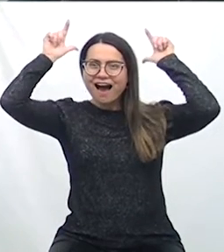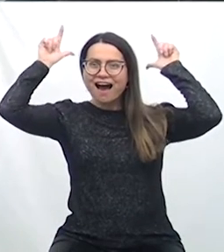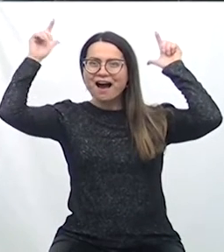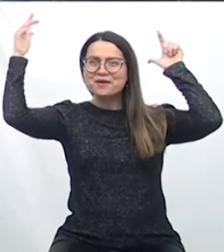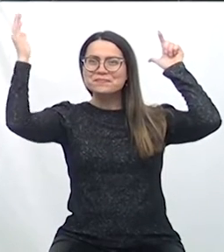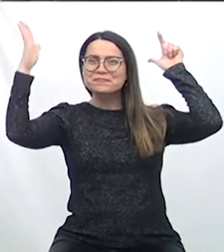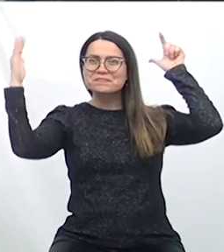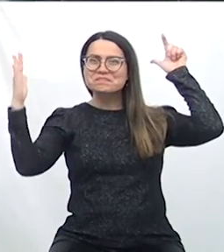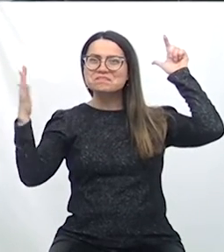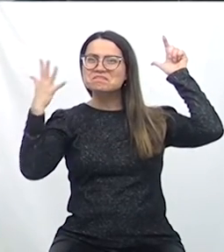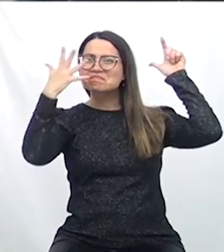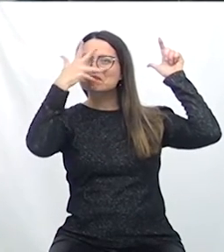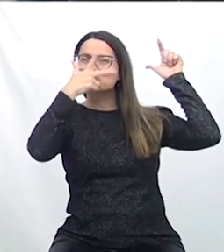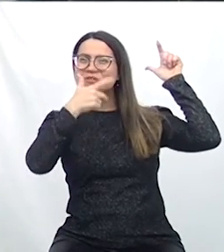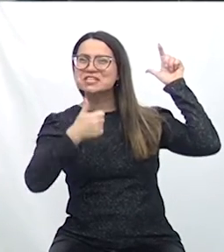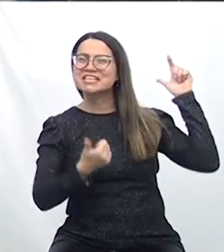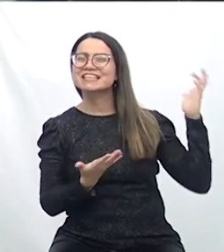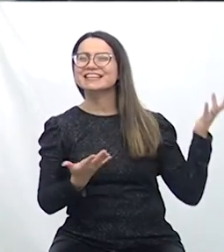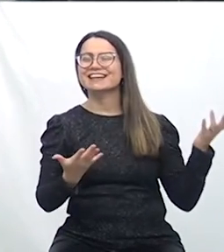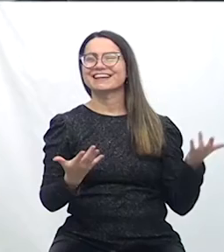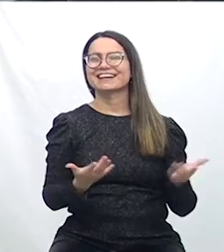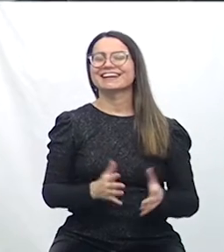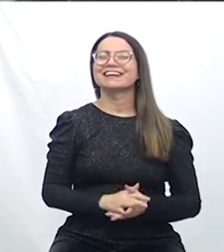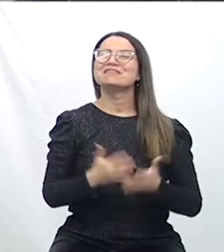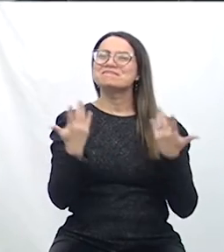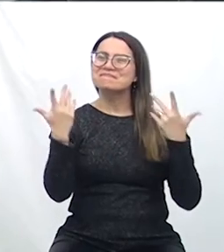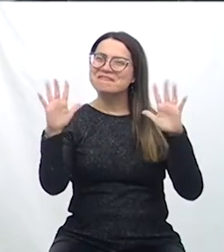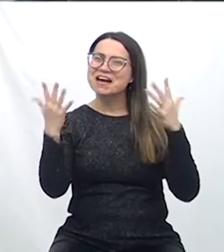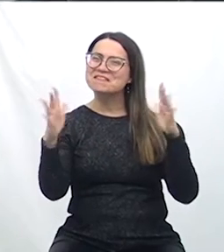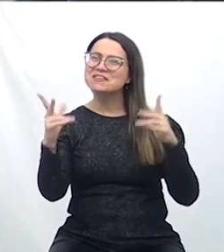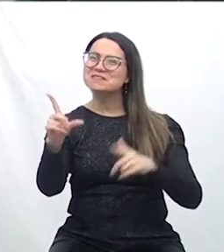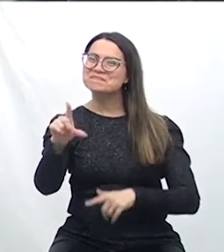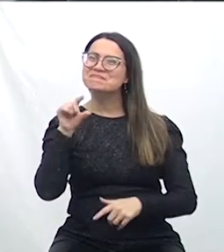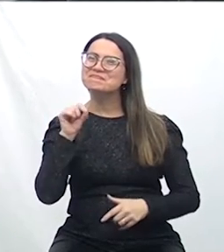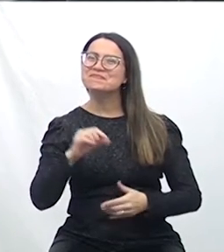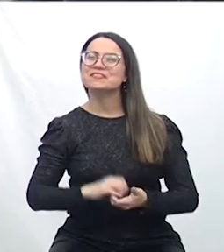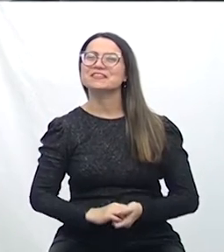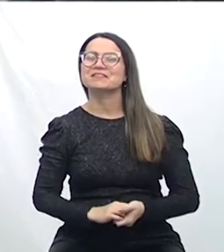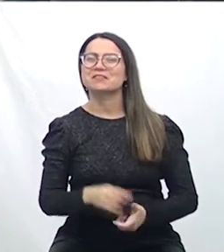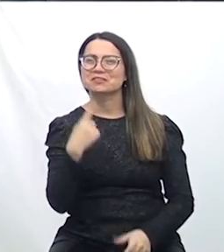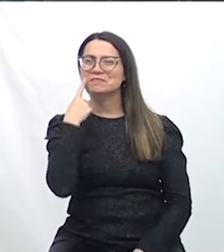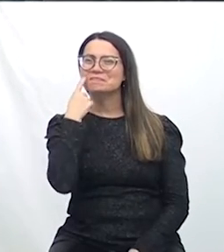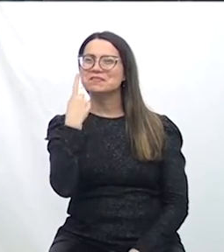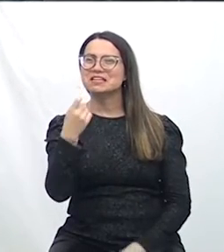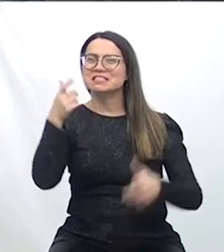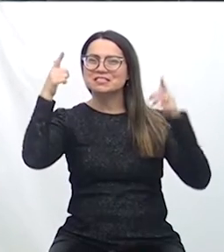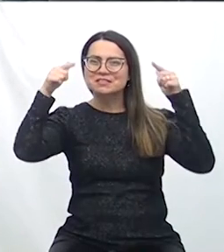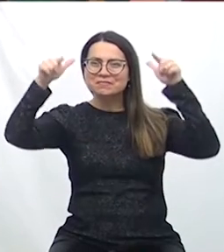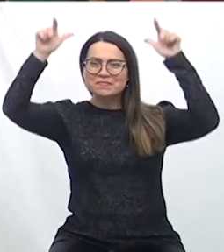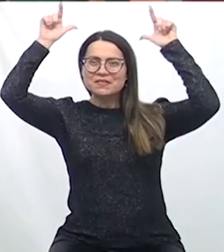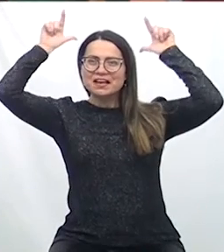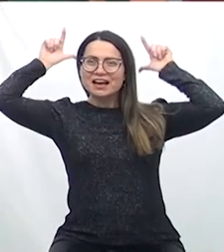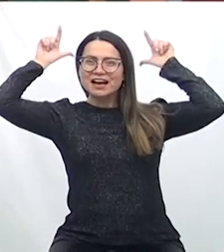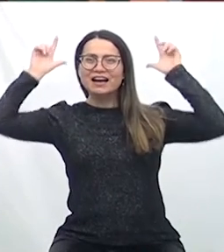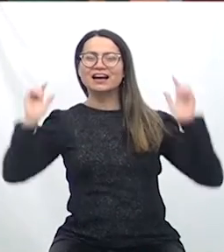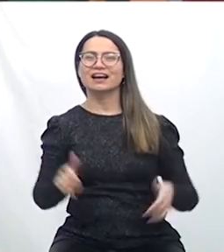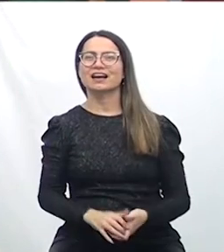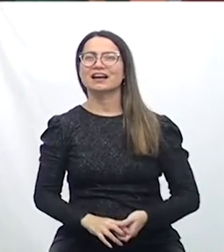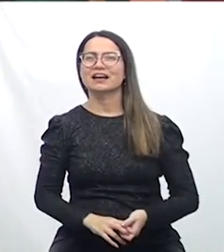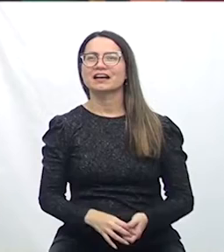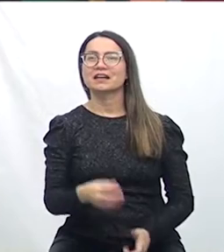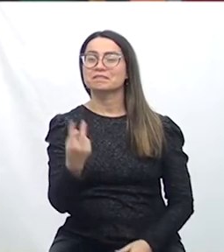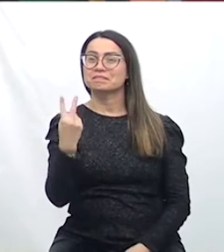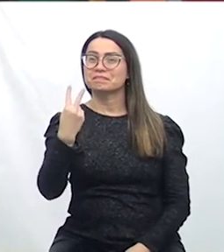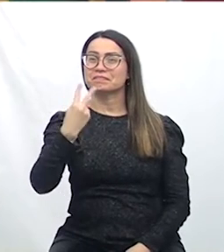interessante. Rob e toda a equipe, parabéns pela escolha, ficou bem interessante aqui atrás mesmo. Segundo,